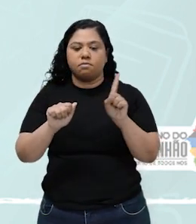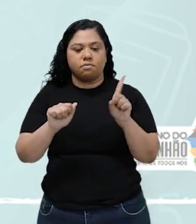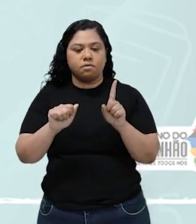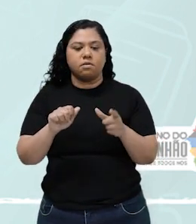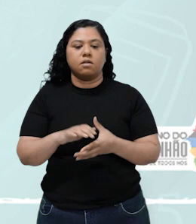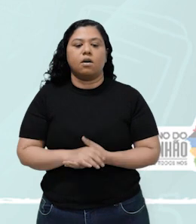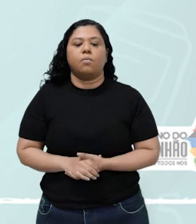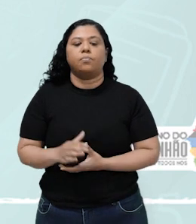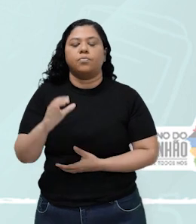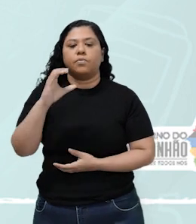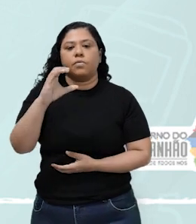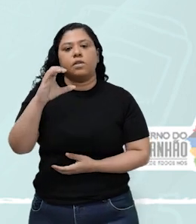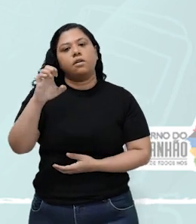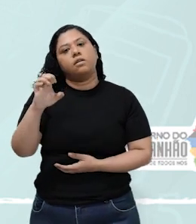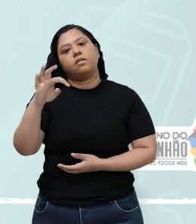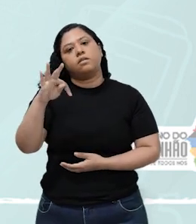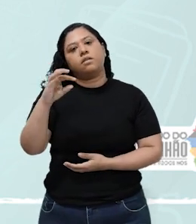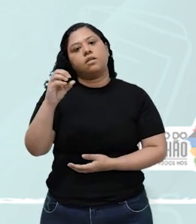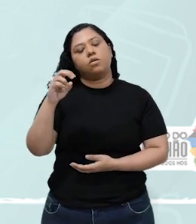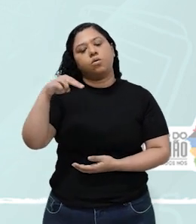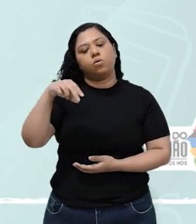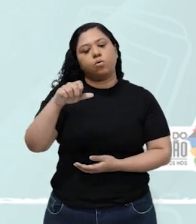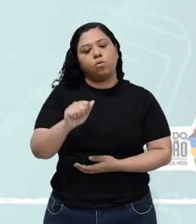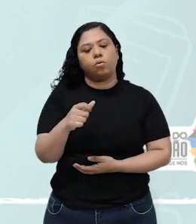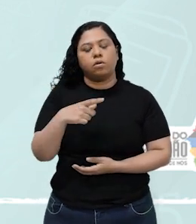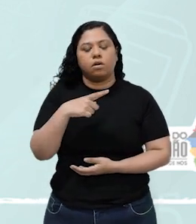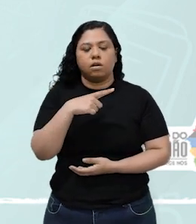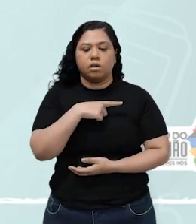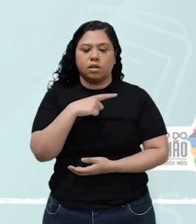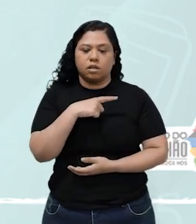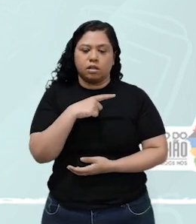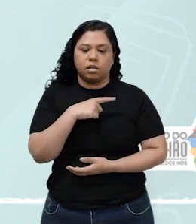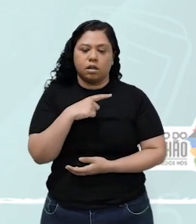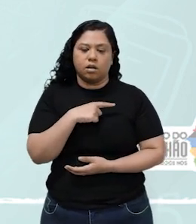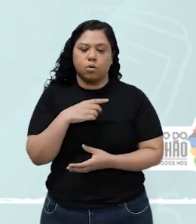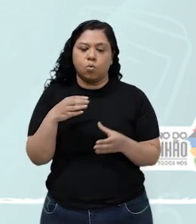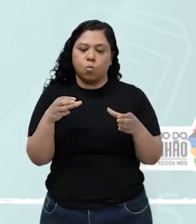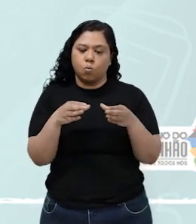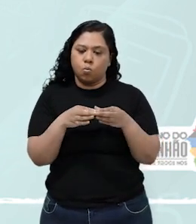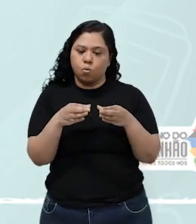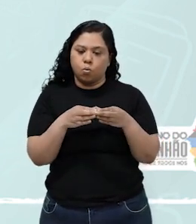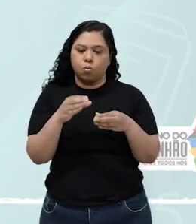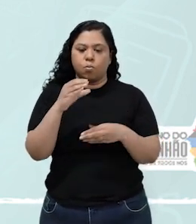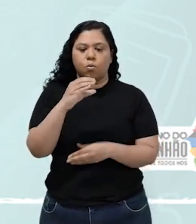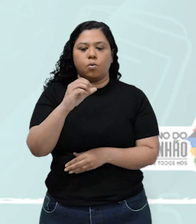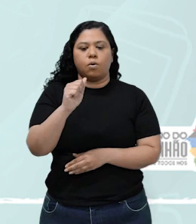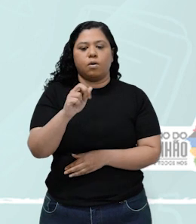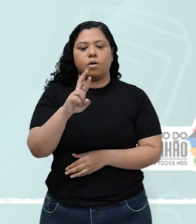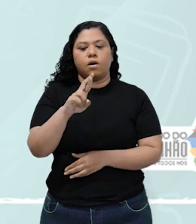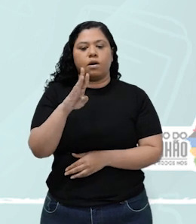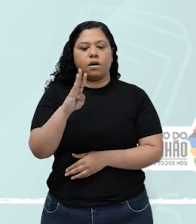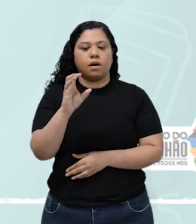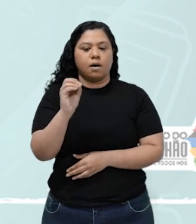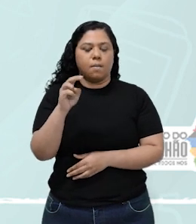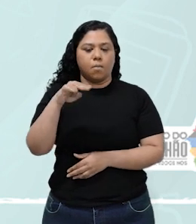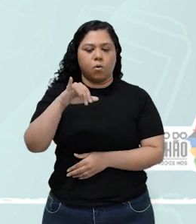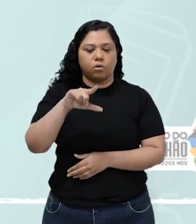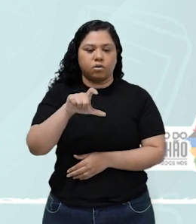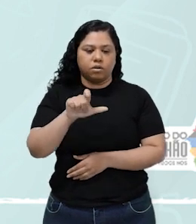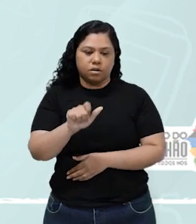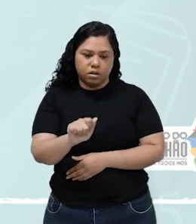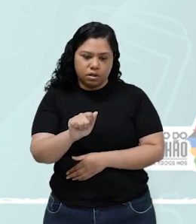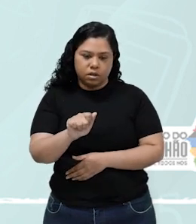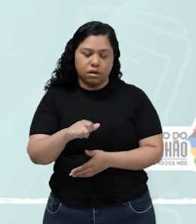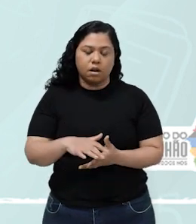Cetonas são compostos que apresentam o grupo carbonila, sendo que a carbonila, nesse caso, ele é um carbono secundário.